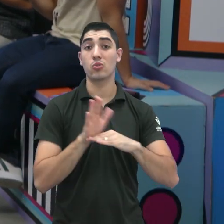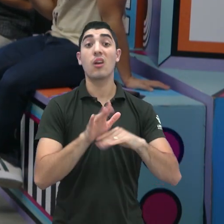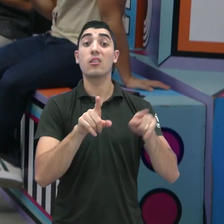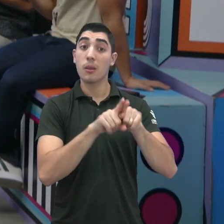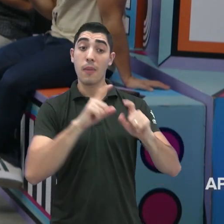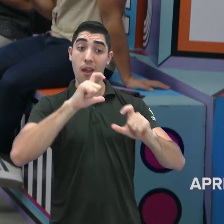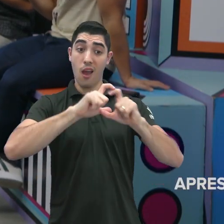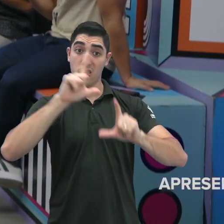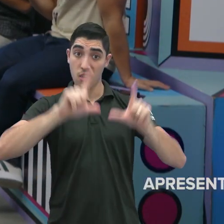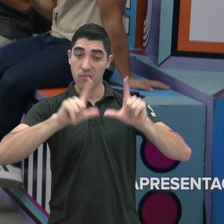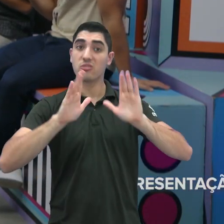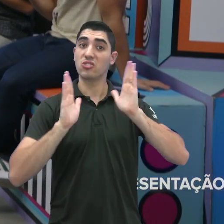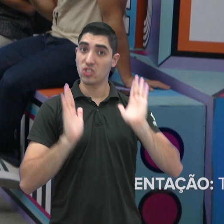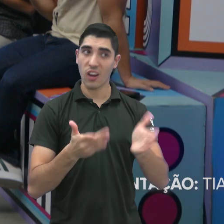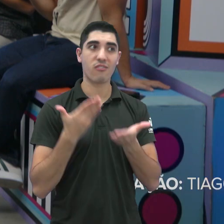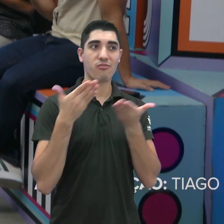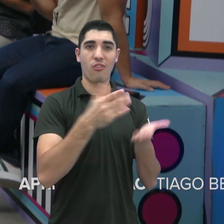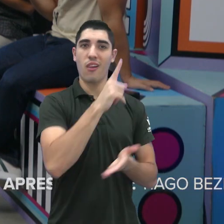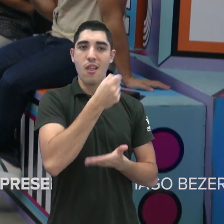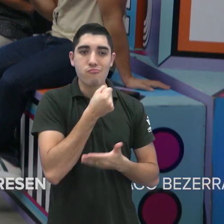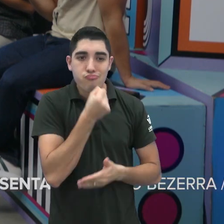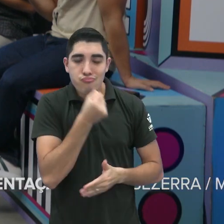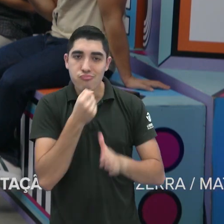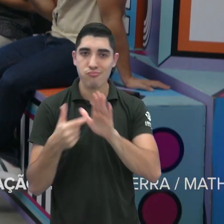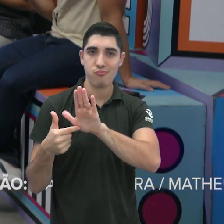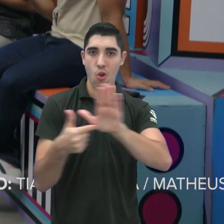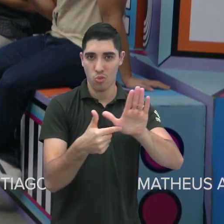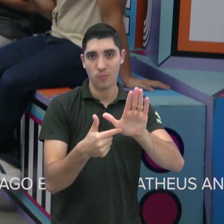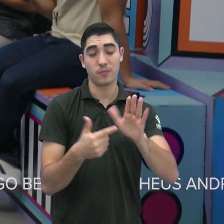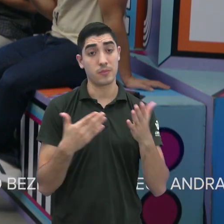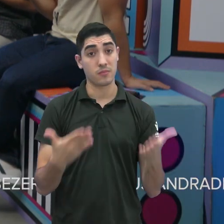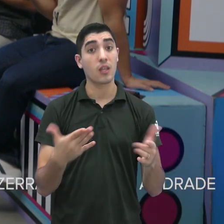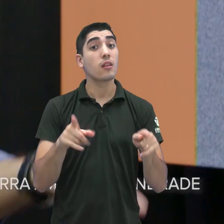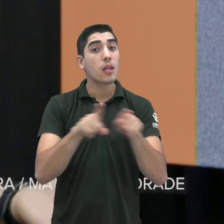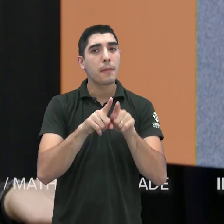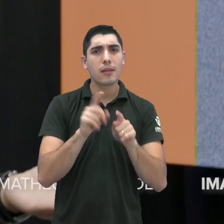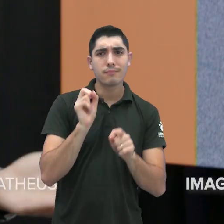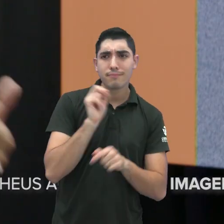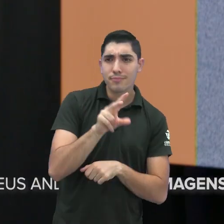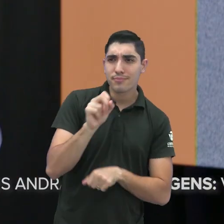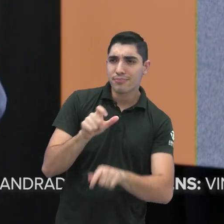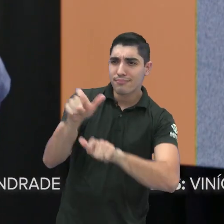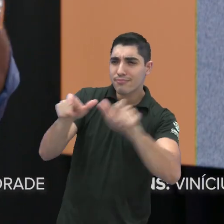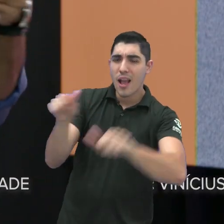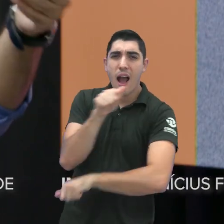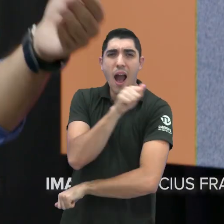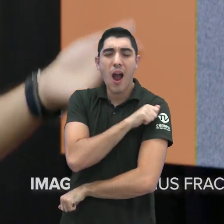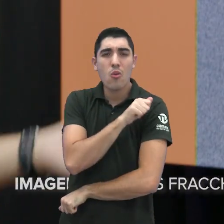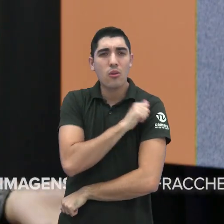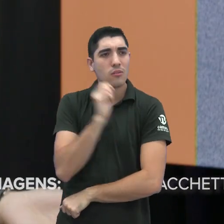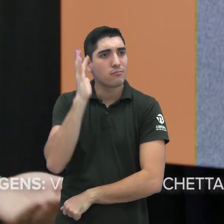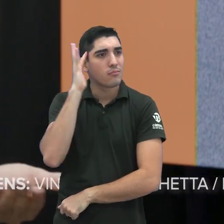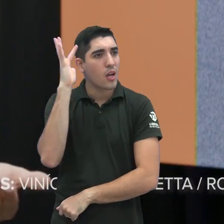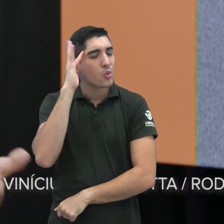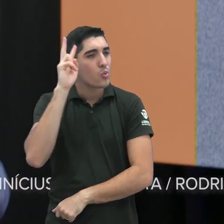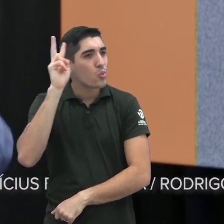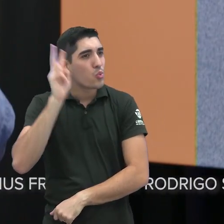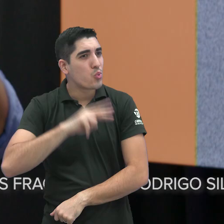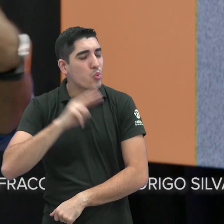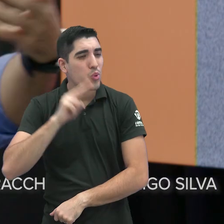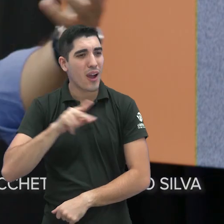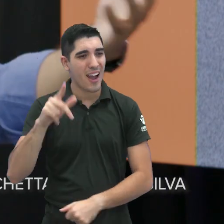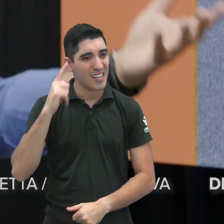falar sobre jornalismo. E foi muito legal. É muito e a gente descobriu muitas vezes o brilho no olhar de um aluno que nunca tinha pensado naquela